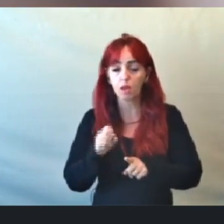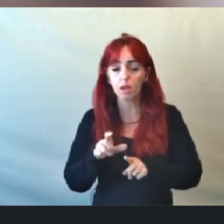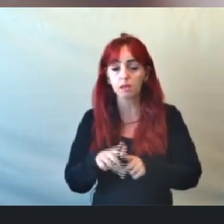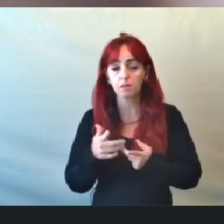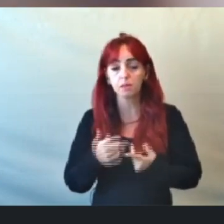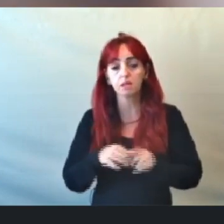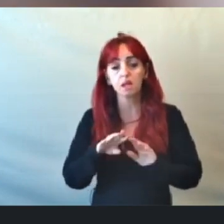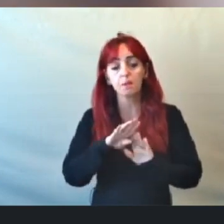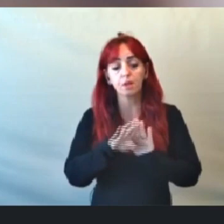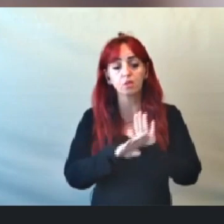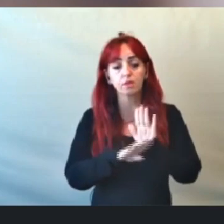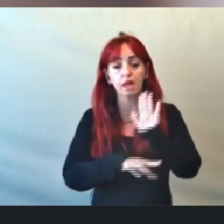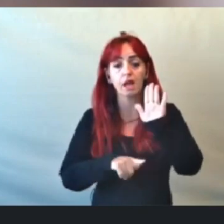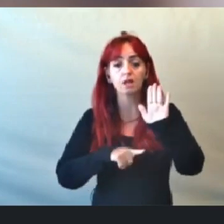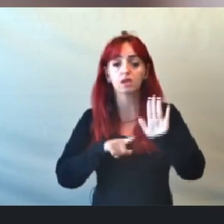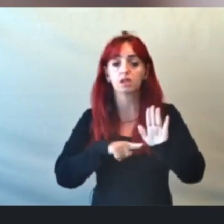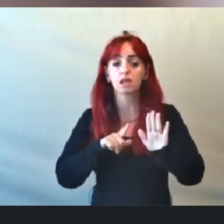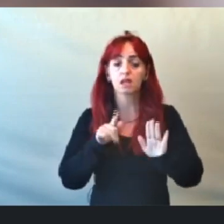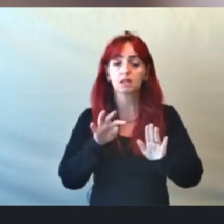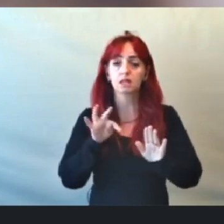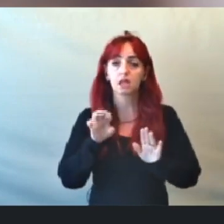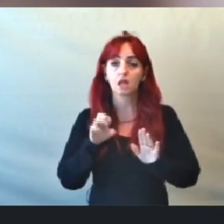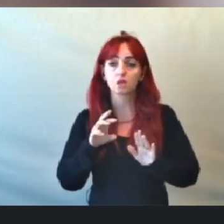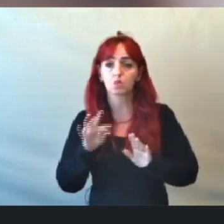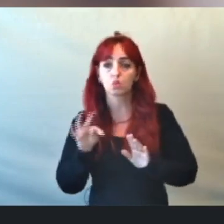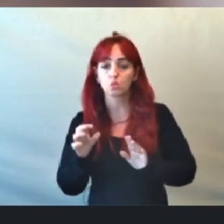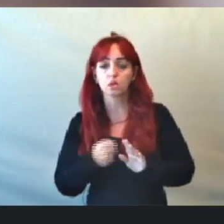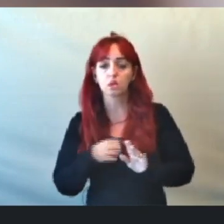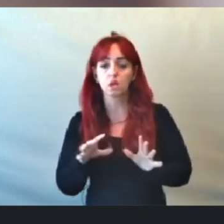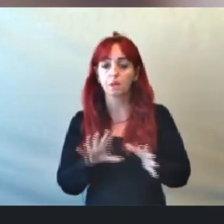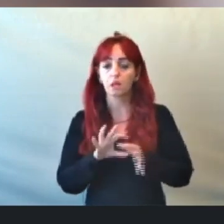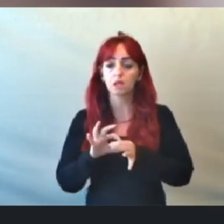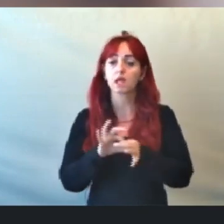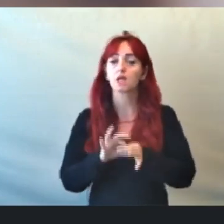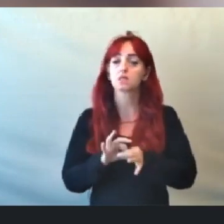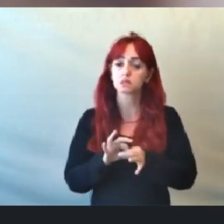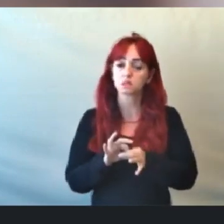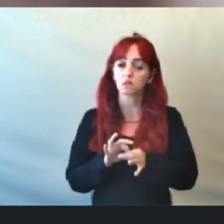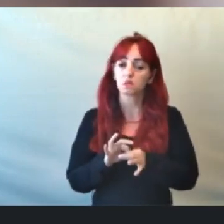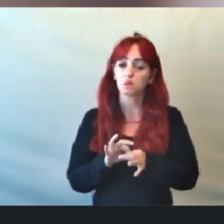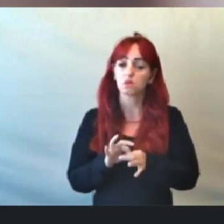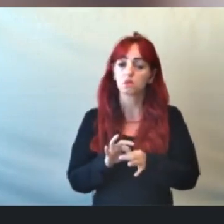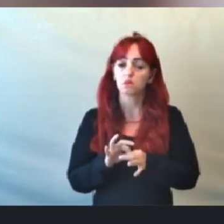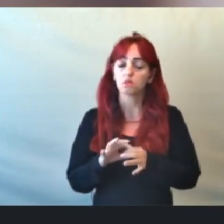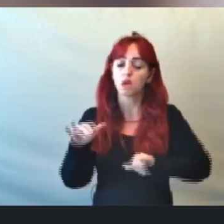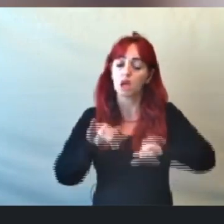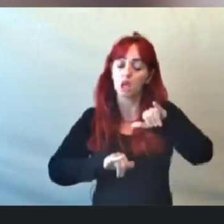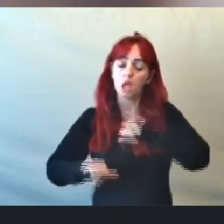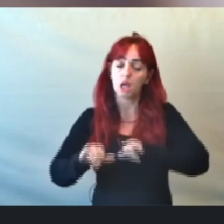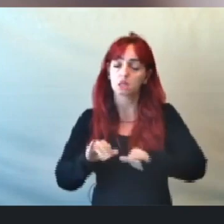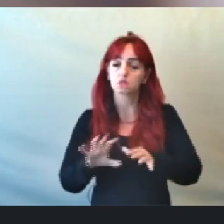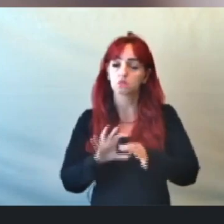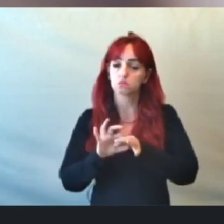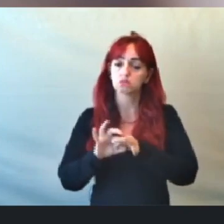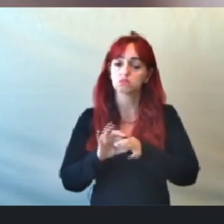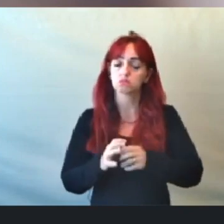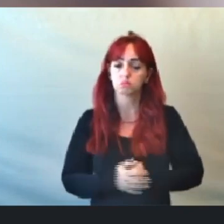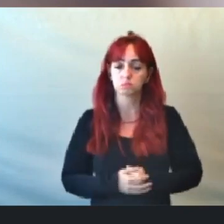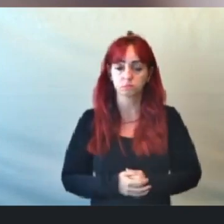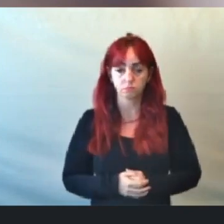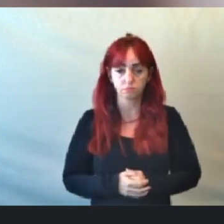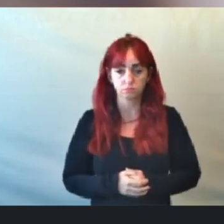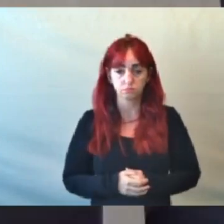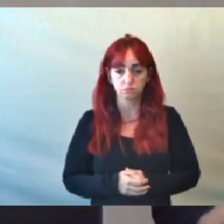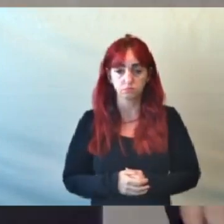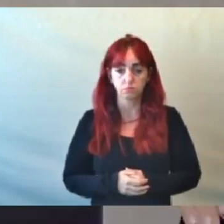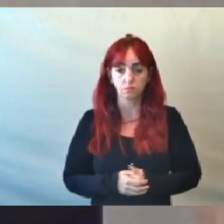literatura, é uma ligação bem estável, uma reação química bem estável. Mas a senhora disse agora há